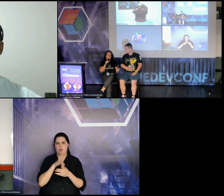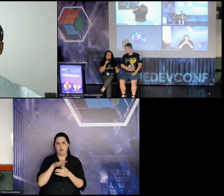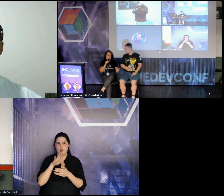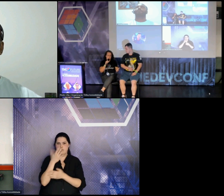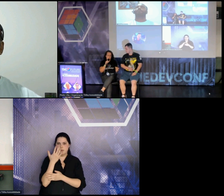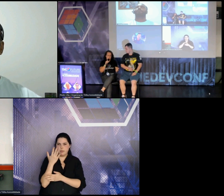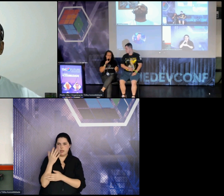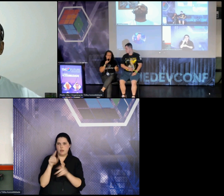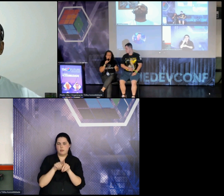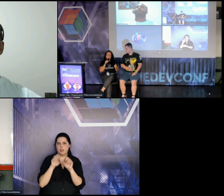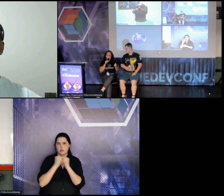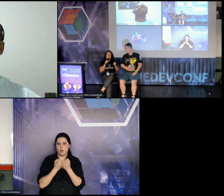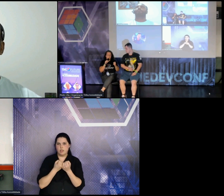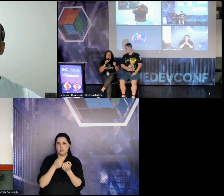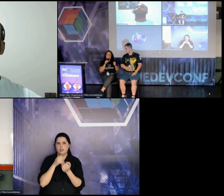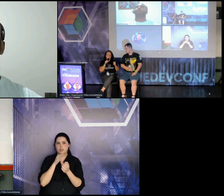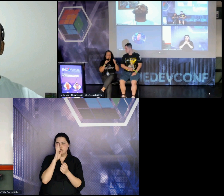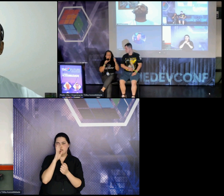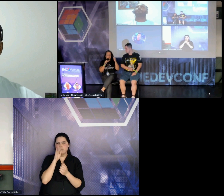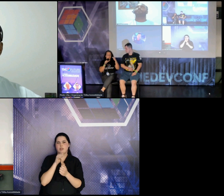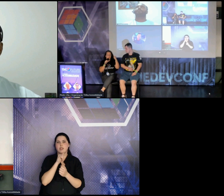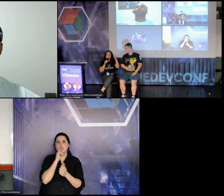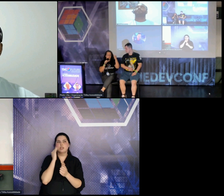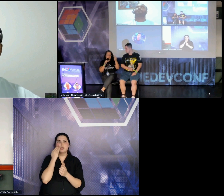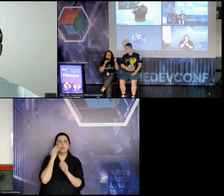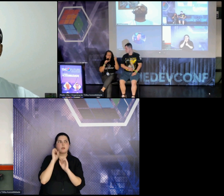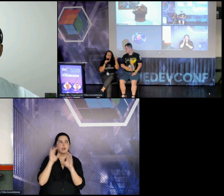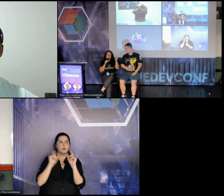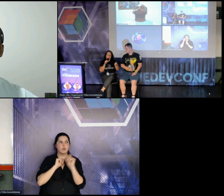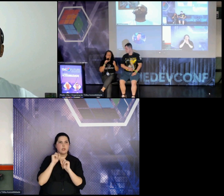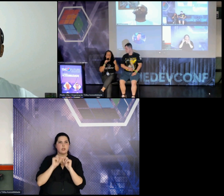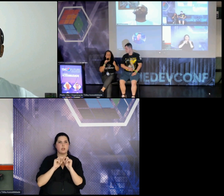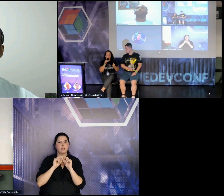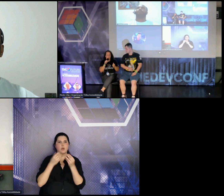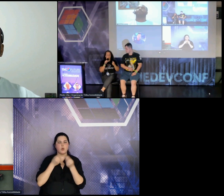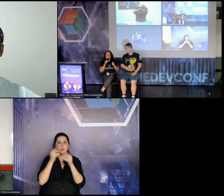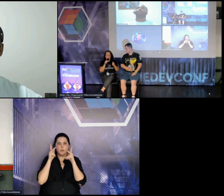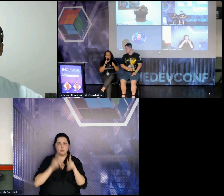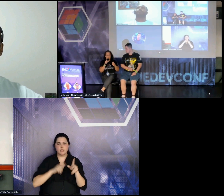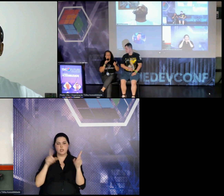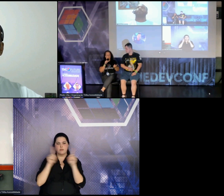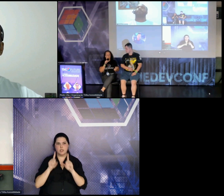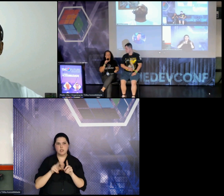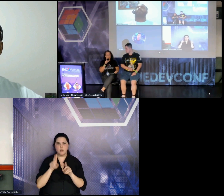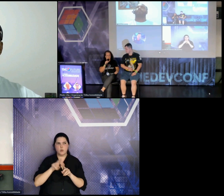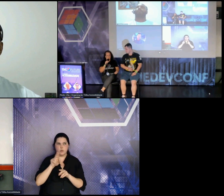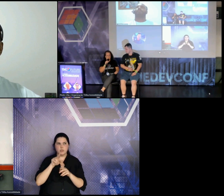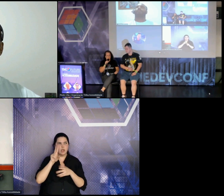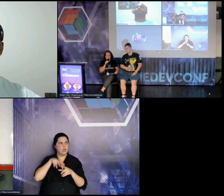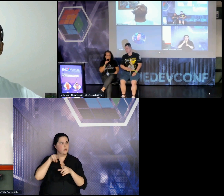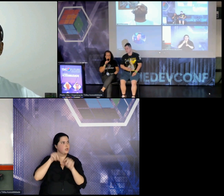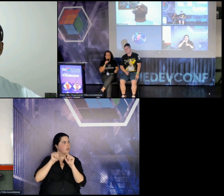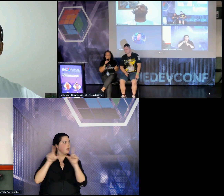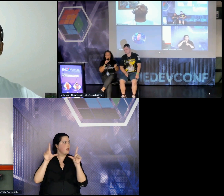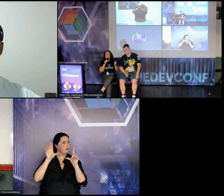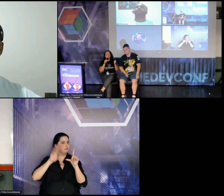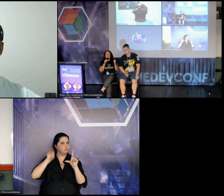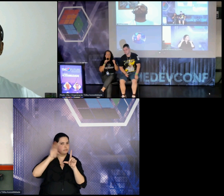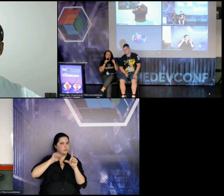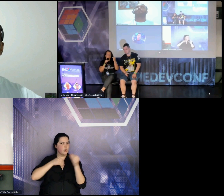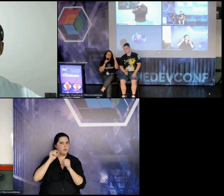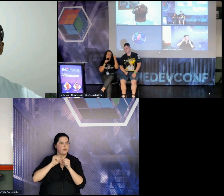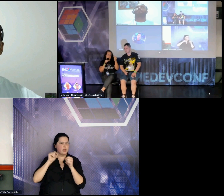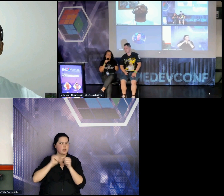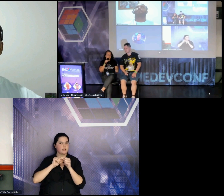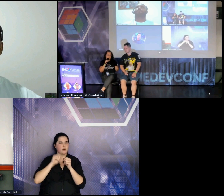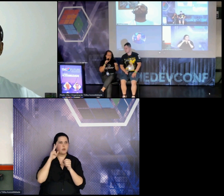assistindo aqueles testes, e elas começaram, então, finalmente ver como uma pessoa com deficiência utiliza o leitor de tela. E aí eu